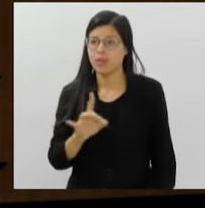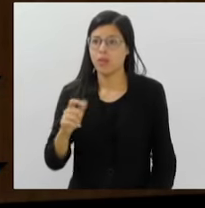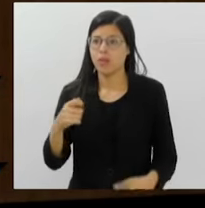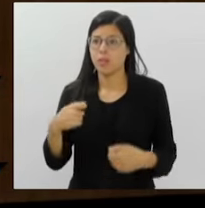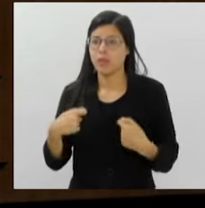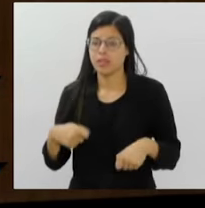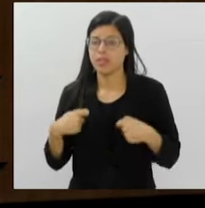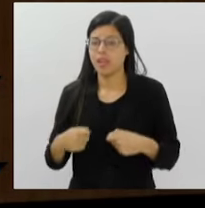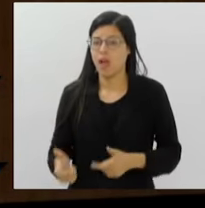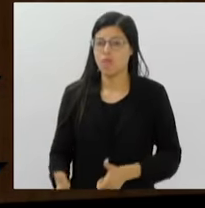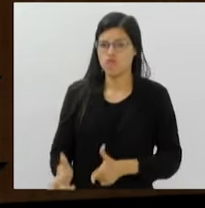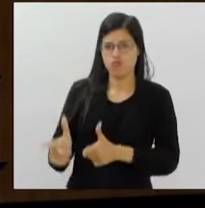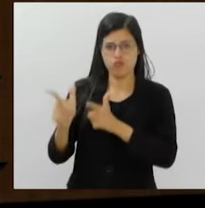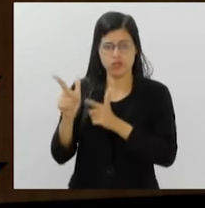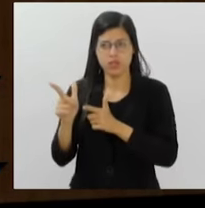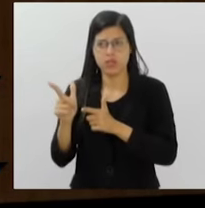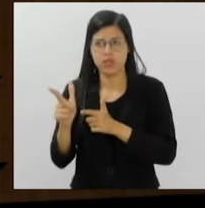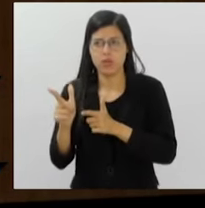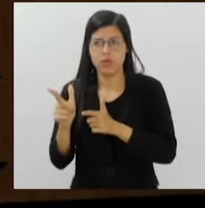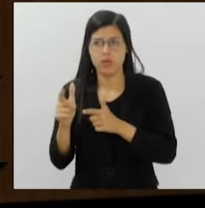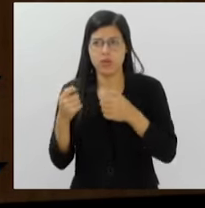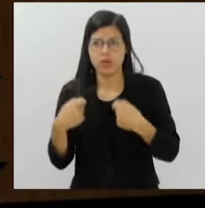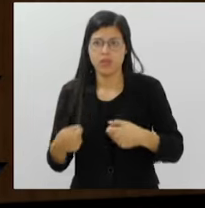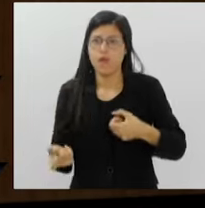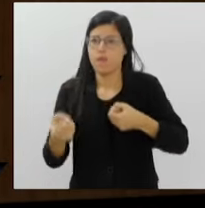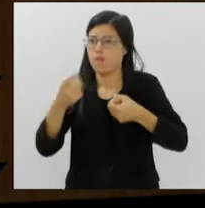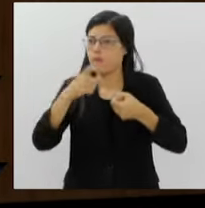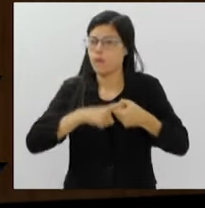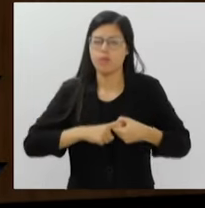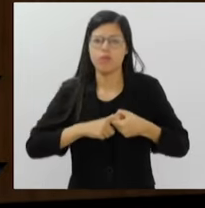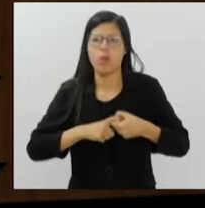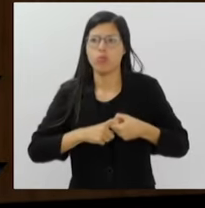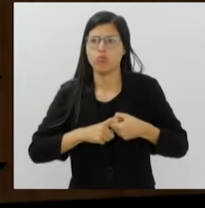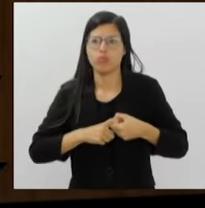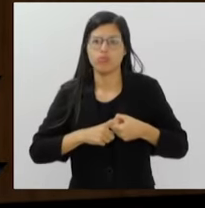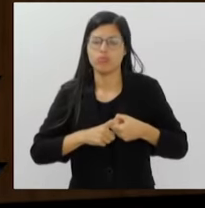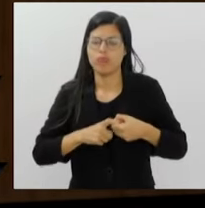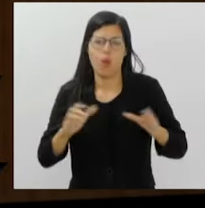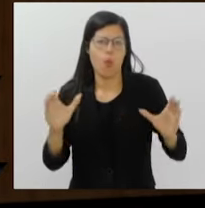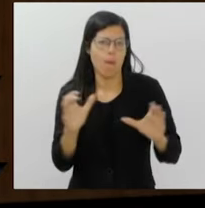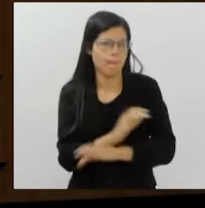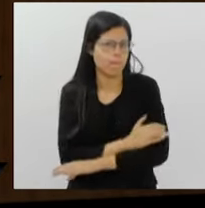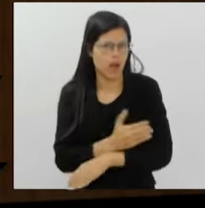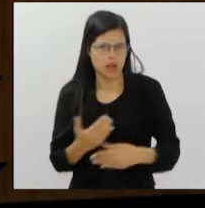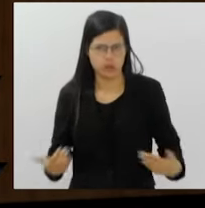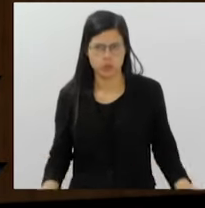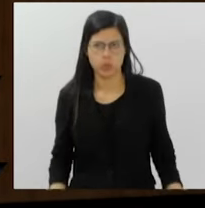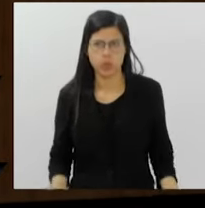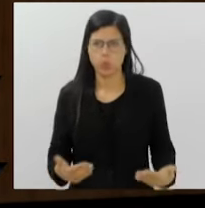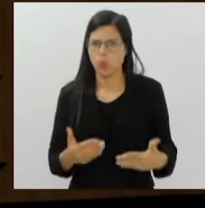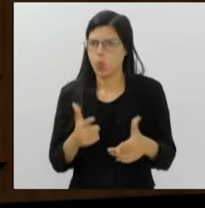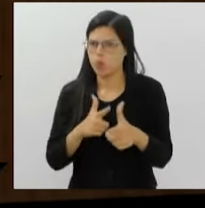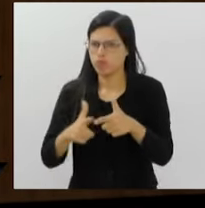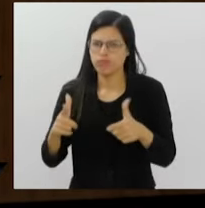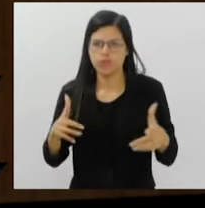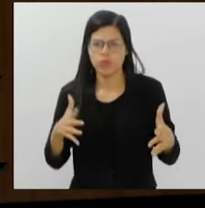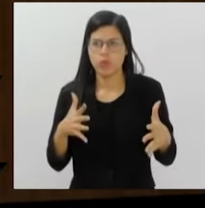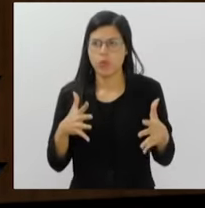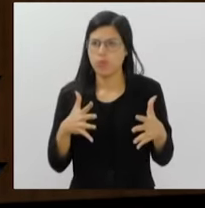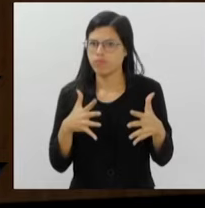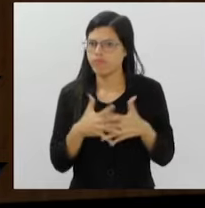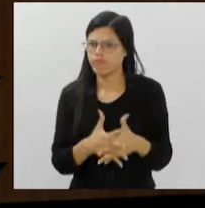vamos voltar à barbaridade completa. Vai ser uma barbaridade em cada